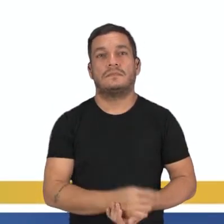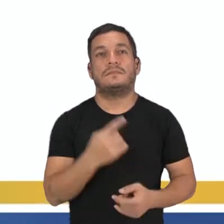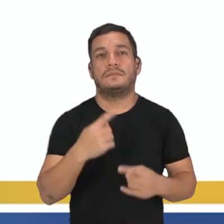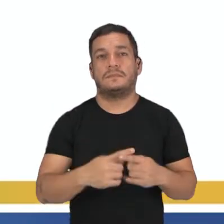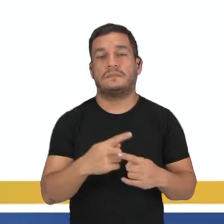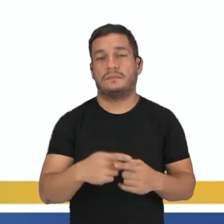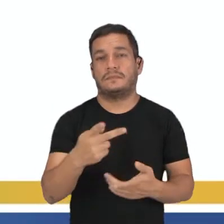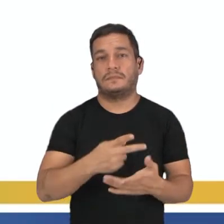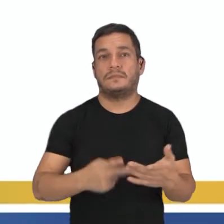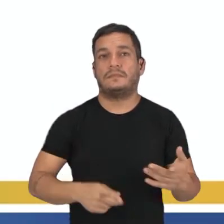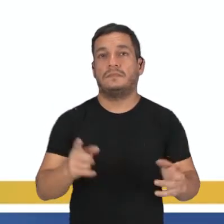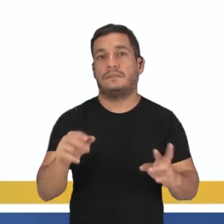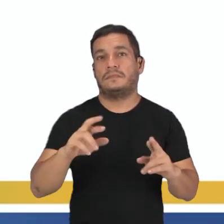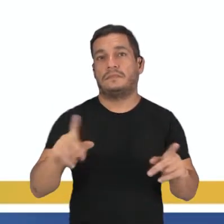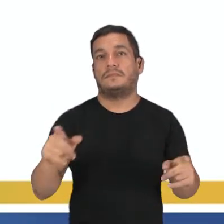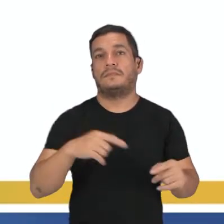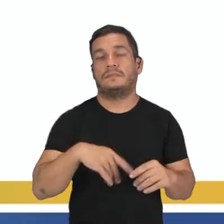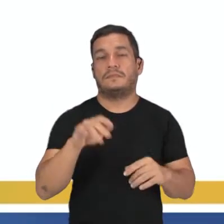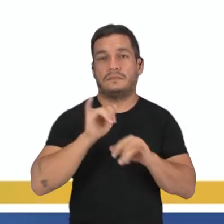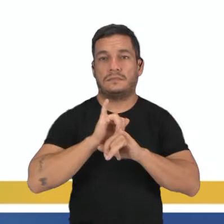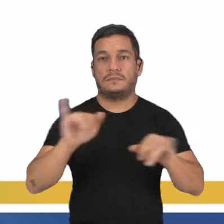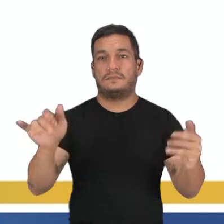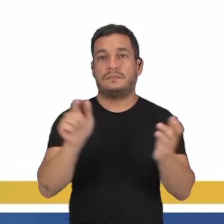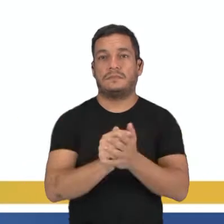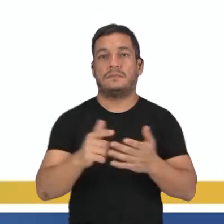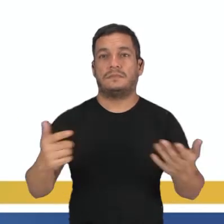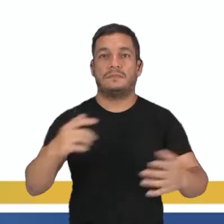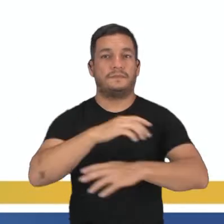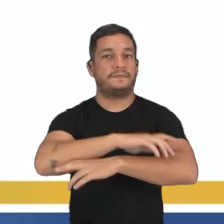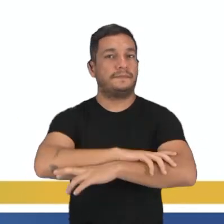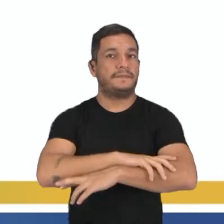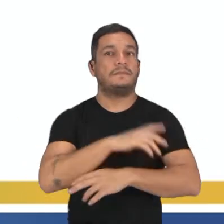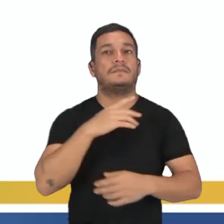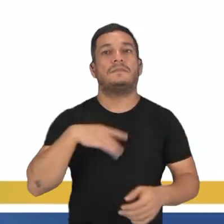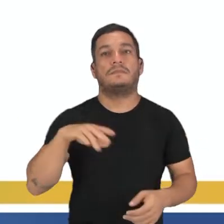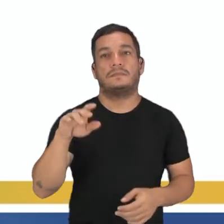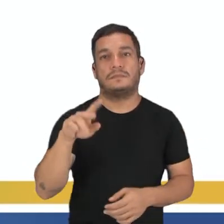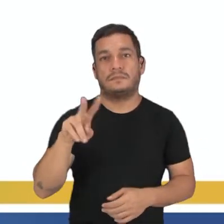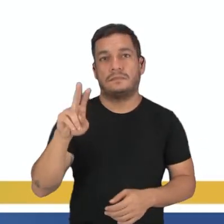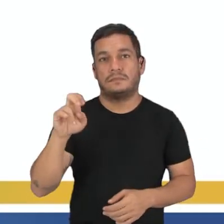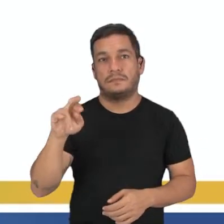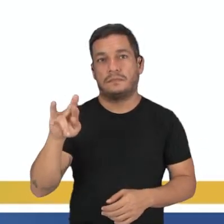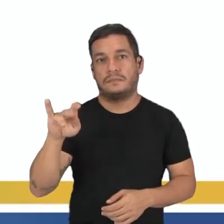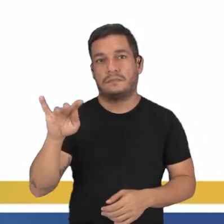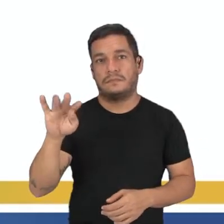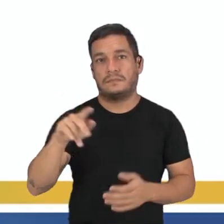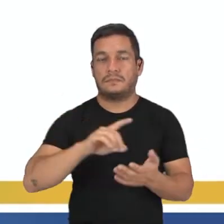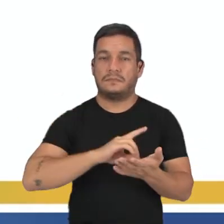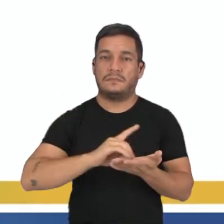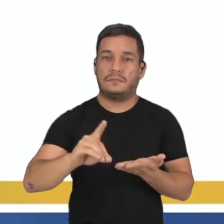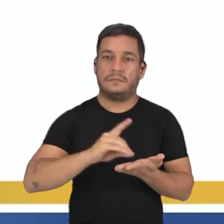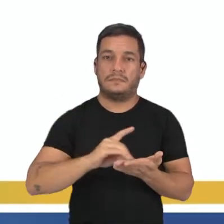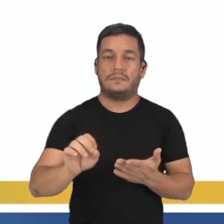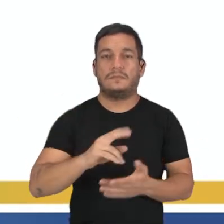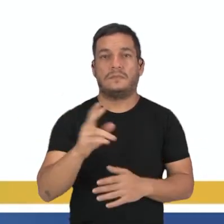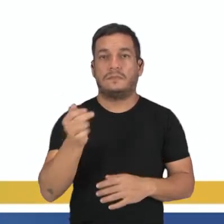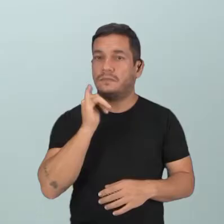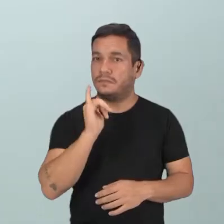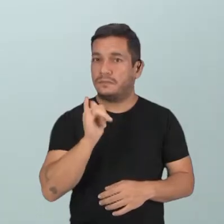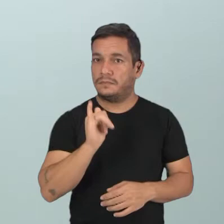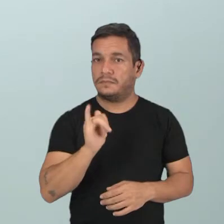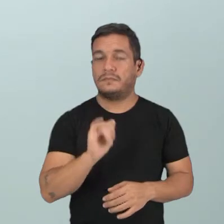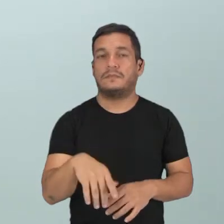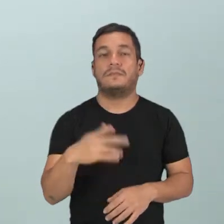porque o poema é diferente de uma notícia de um jornal de um verbete de dicionário ou de um conto